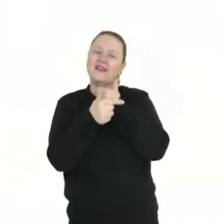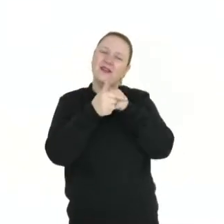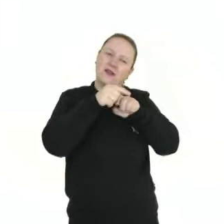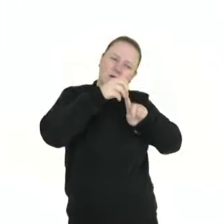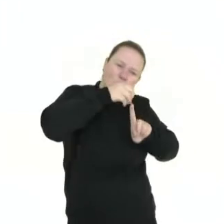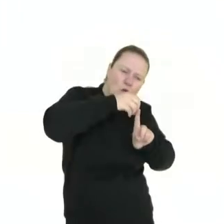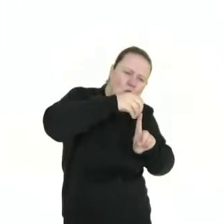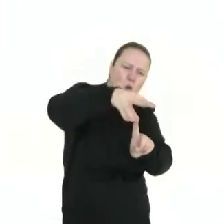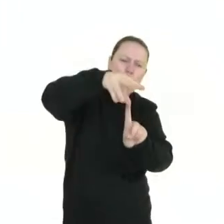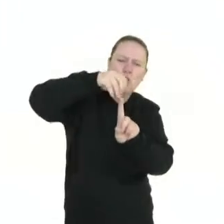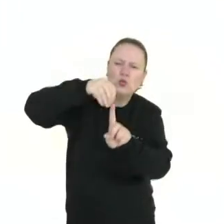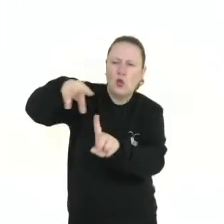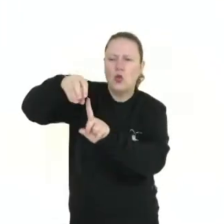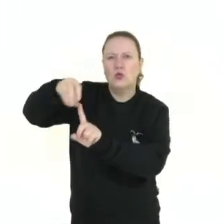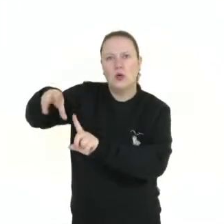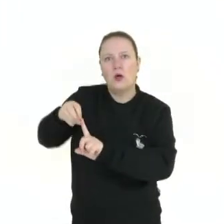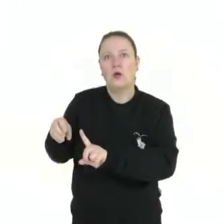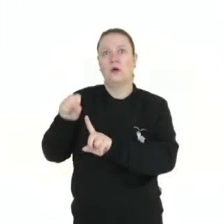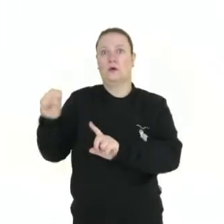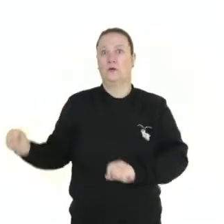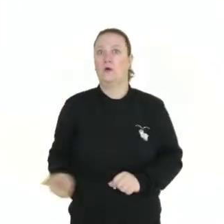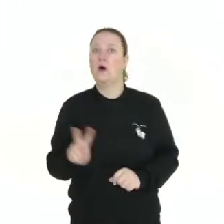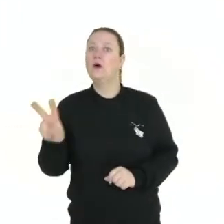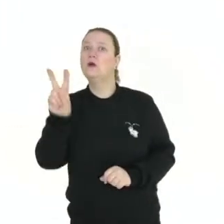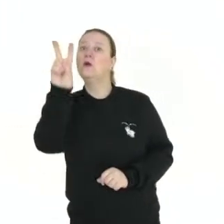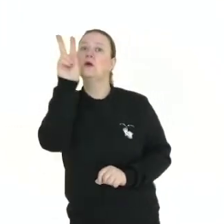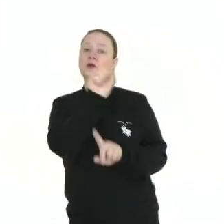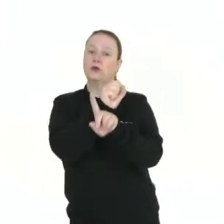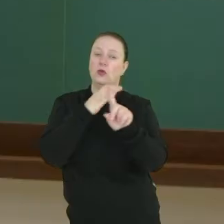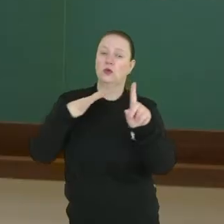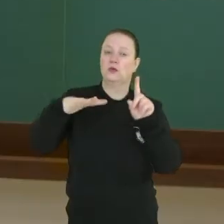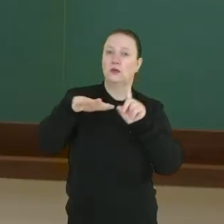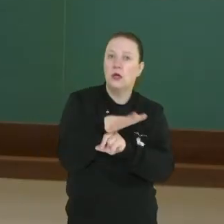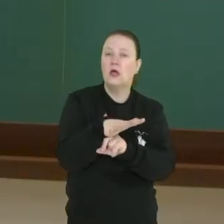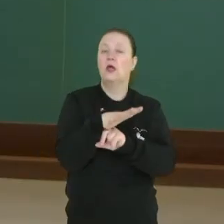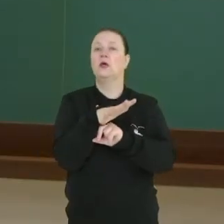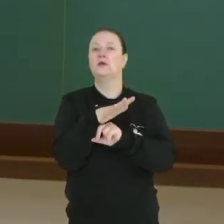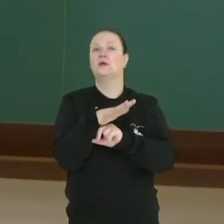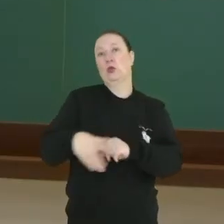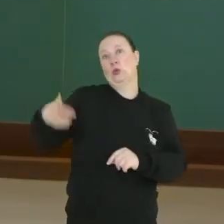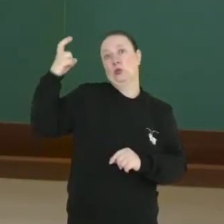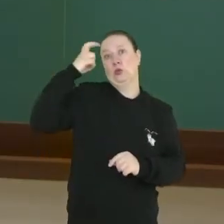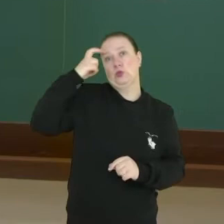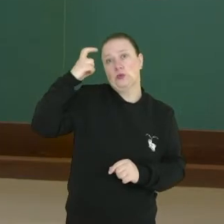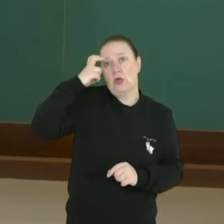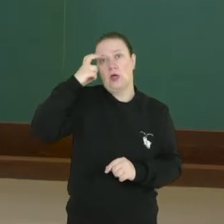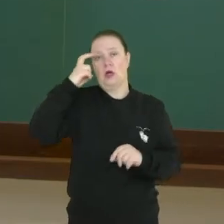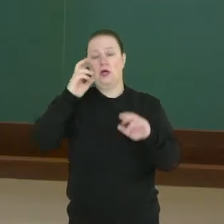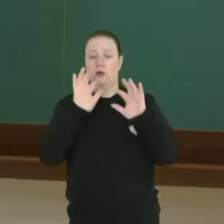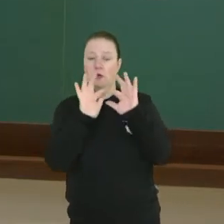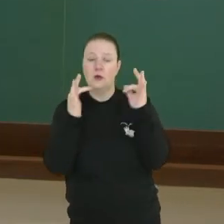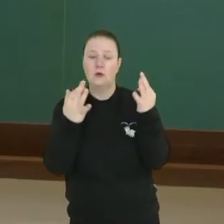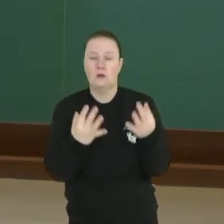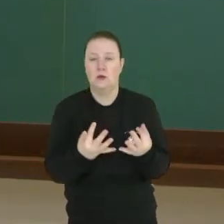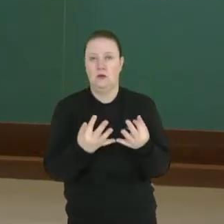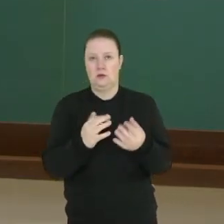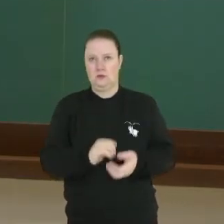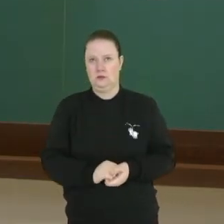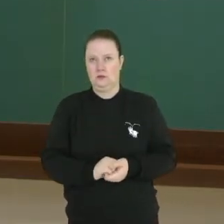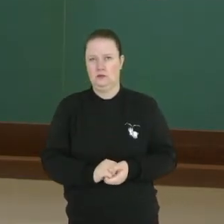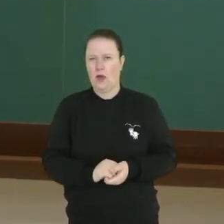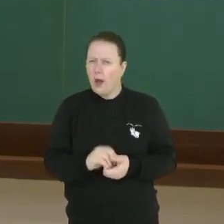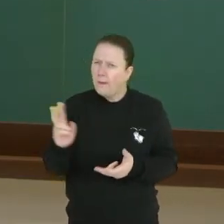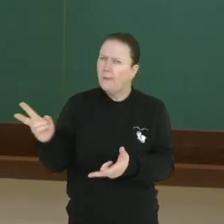valores sociais e culturais daquelas famílias, comunidades e povos. Então percebam isso,